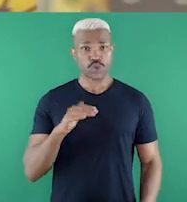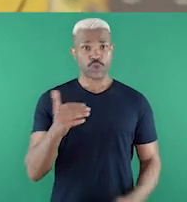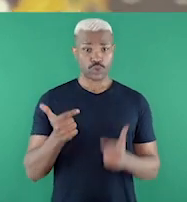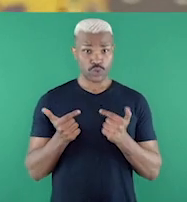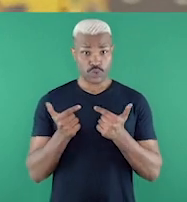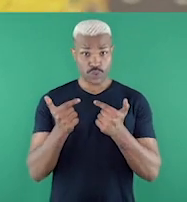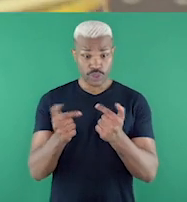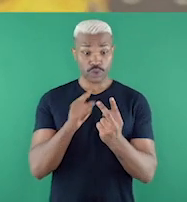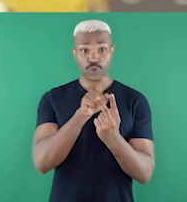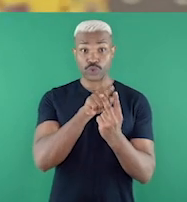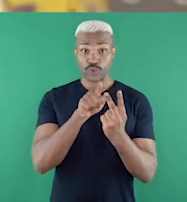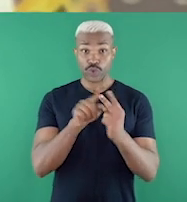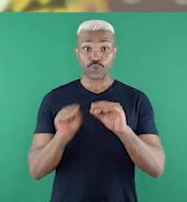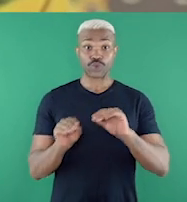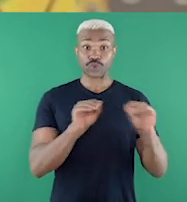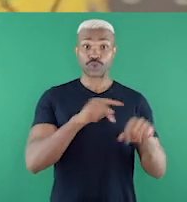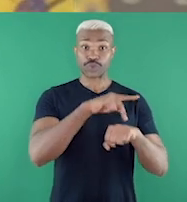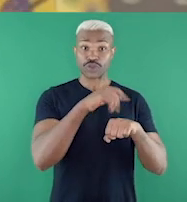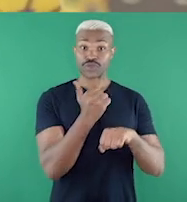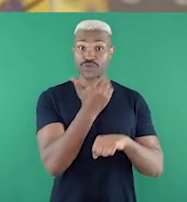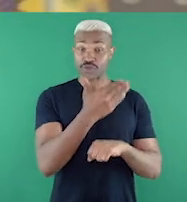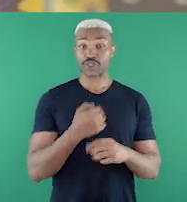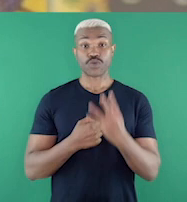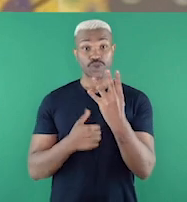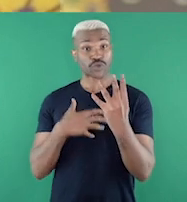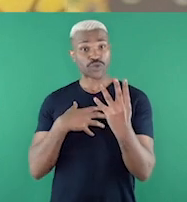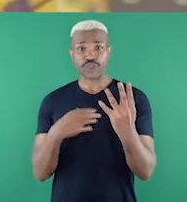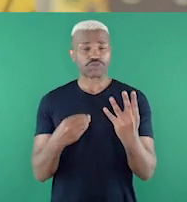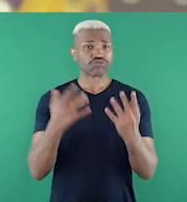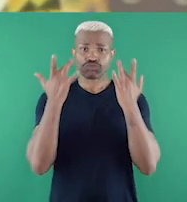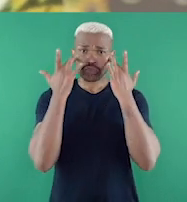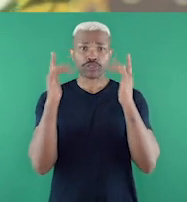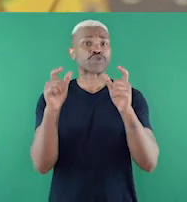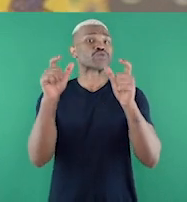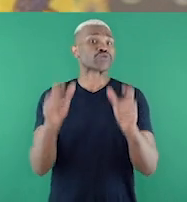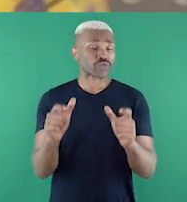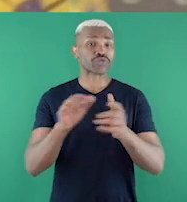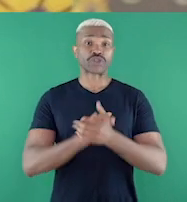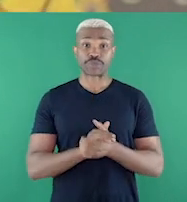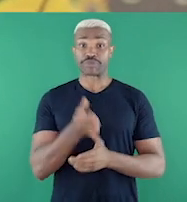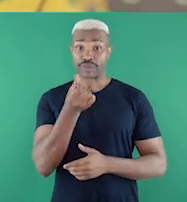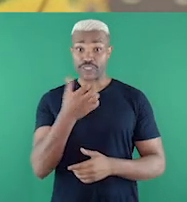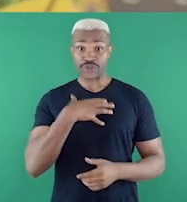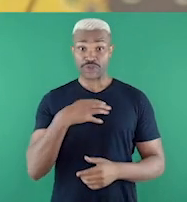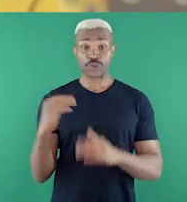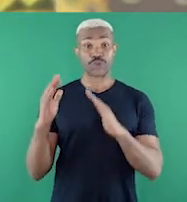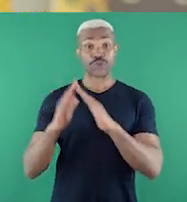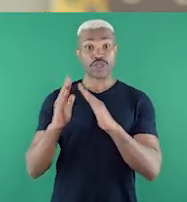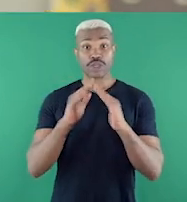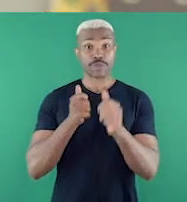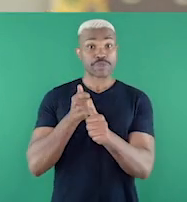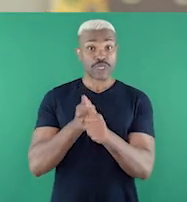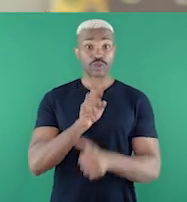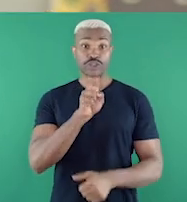guerra. Dois foram morar em outro país. Quatro, ela nem sabia por onde andava. Seis moravam na vizinhança